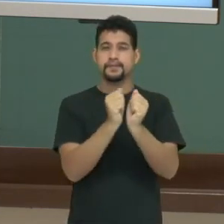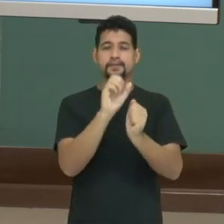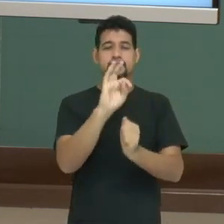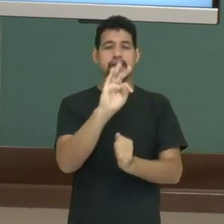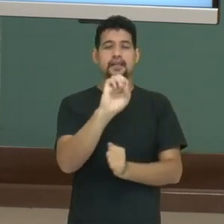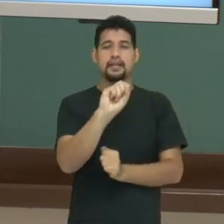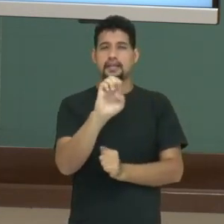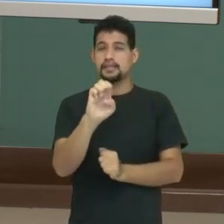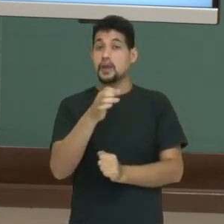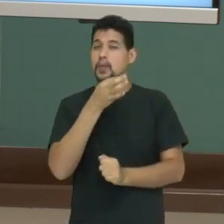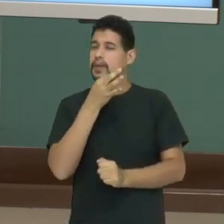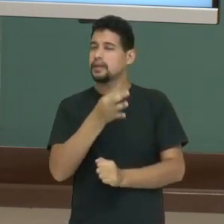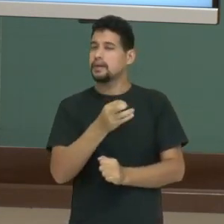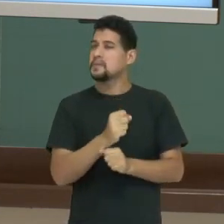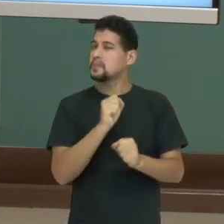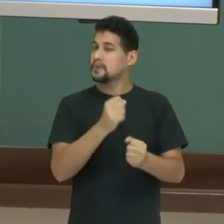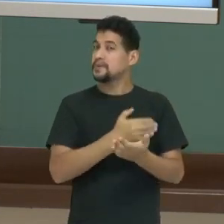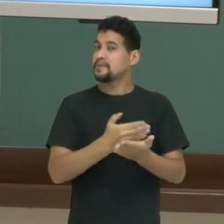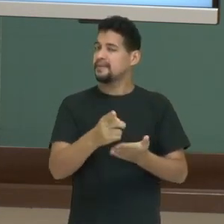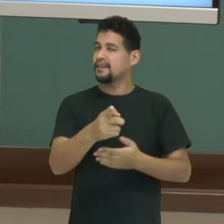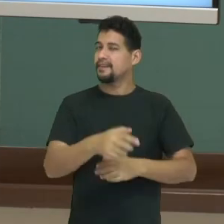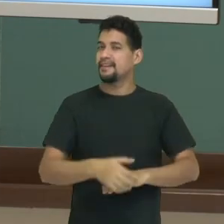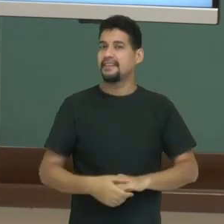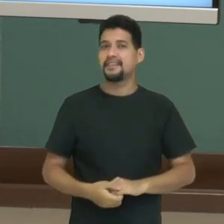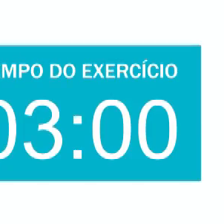a opinião. Pode começar.